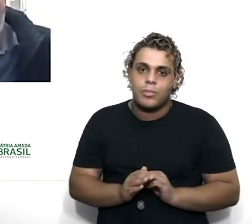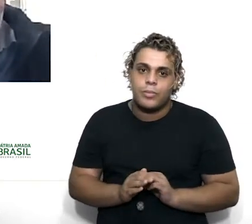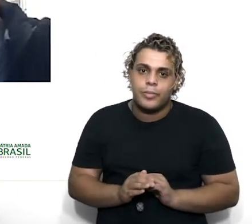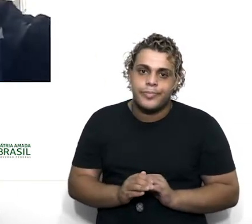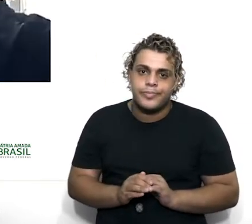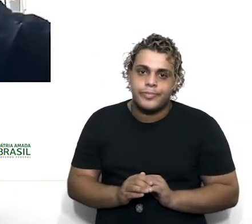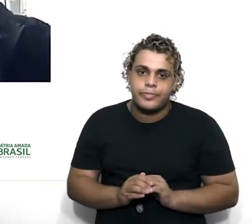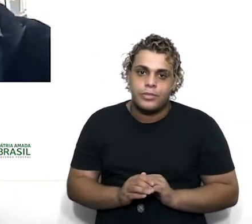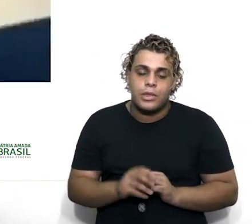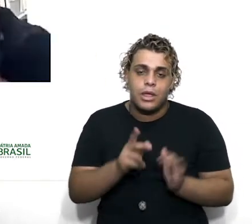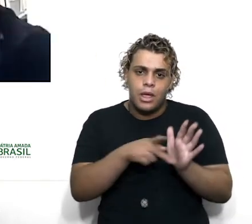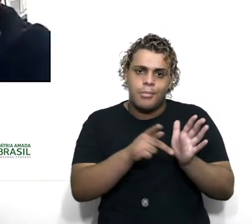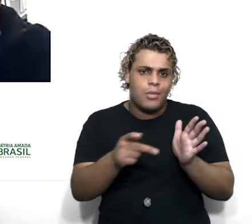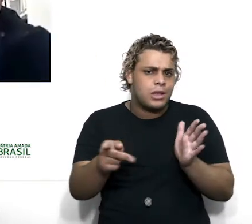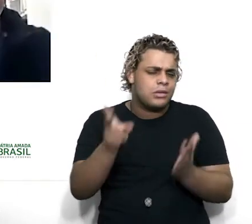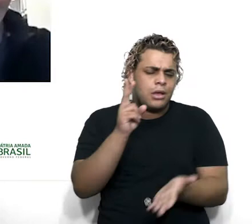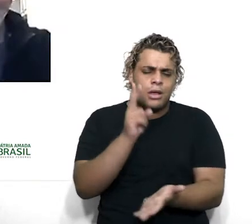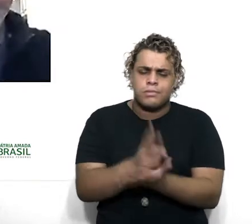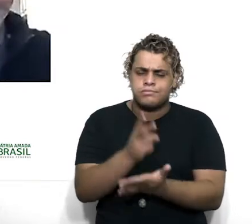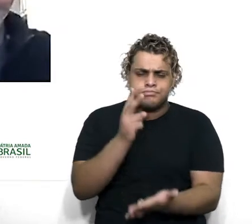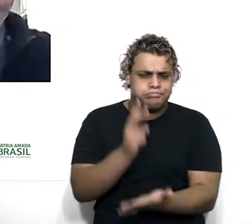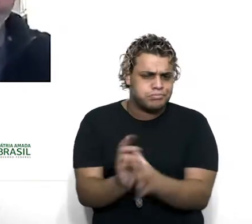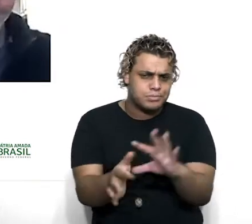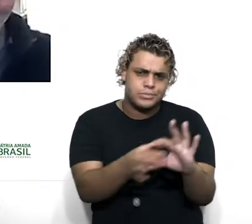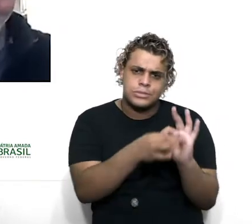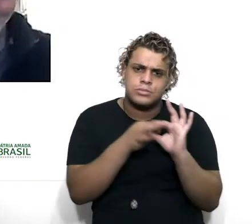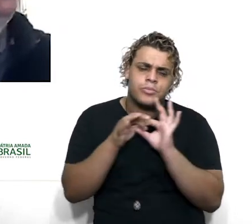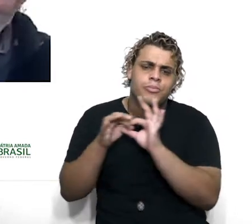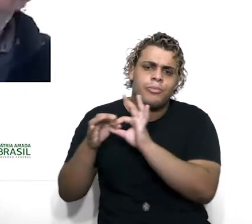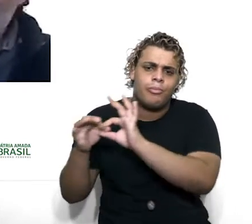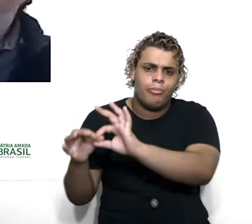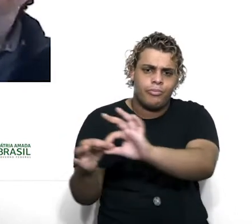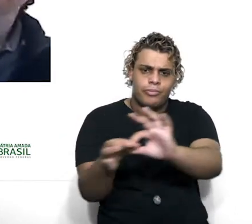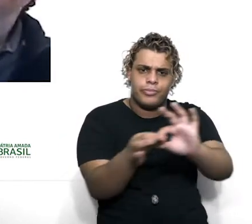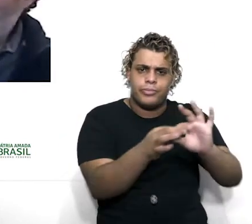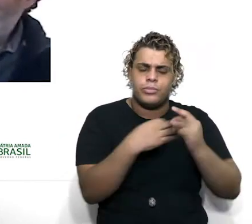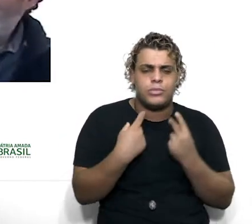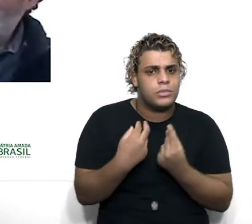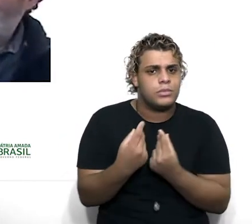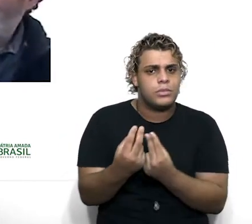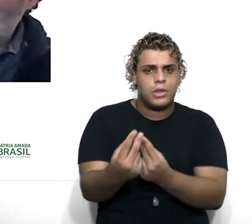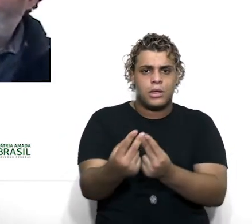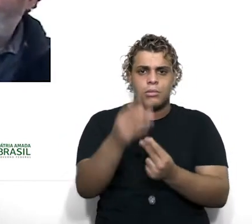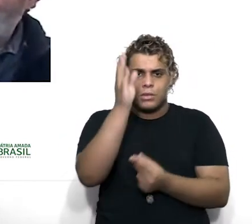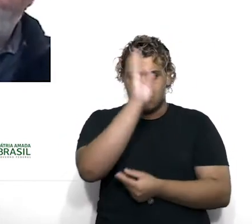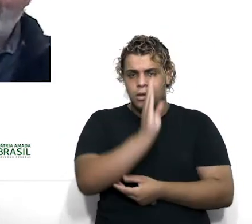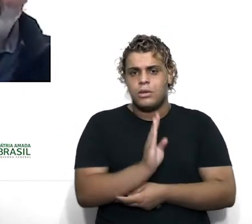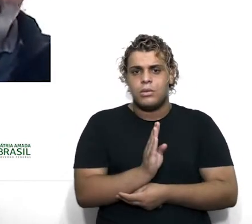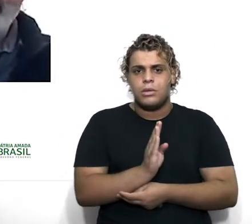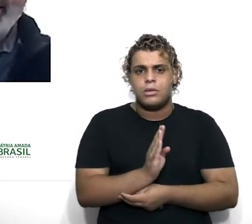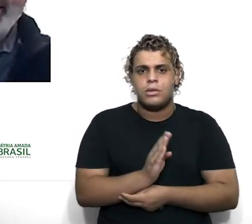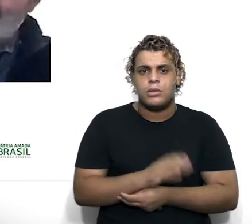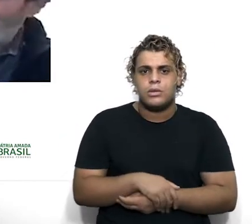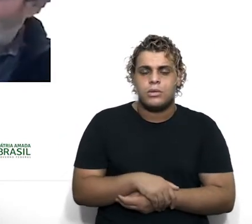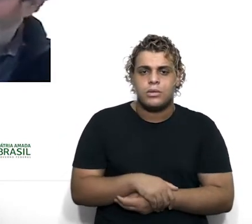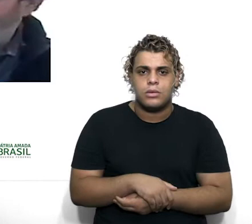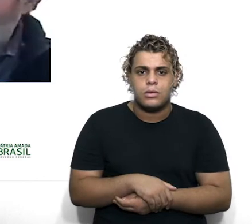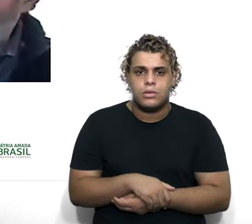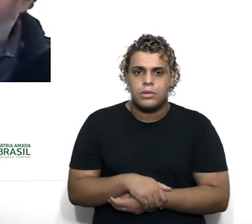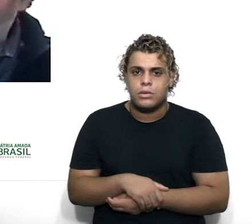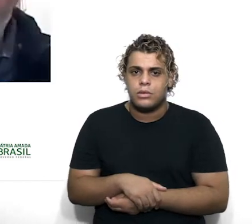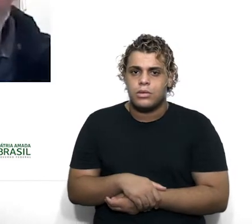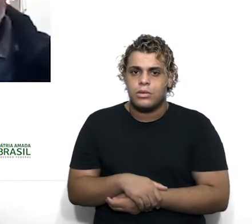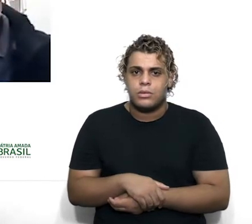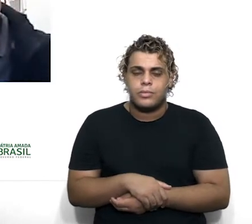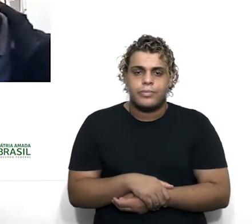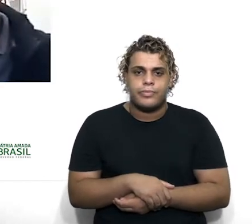presente, aliás, de repente. Gonçalo segura nas mãos o livro Bucólicas Geórgicas Eneida,